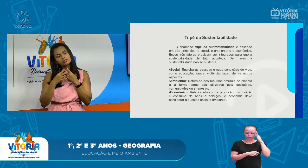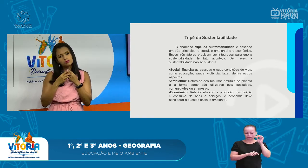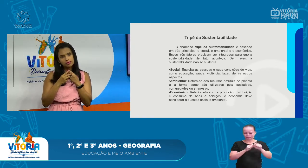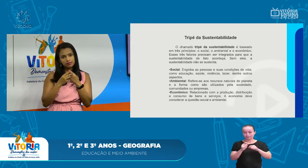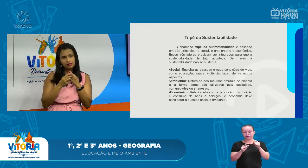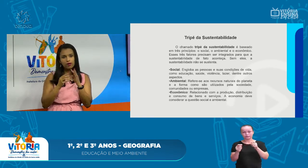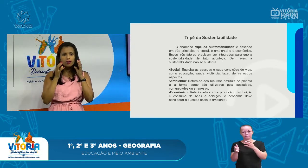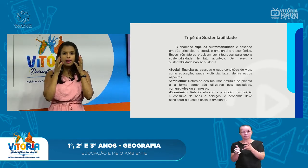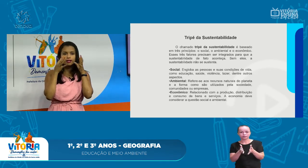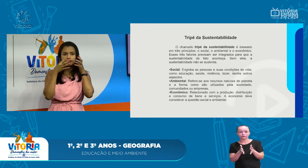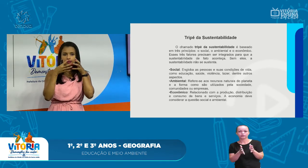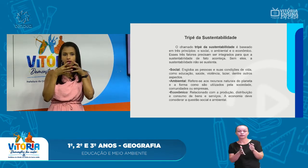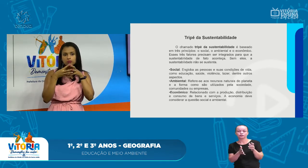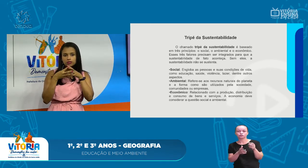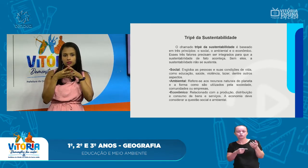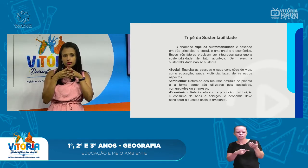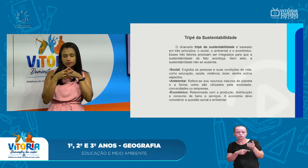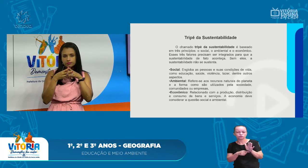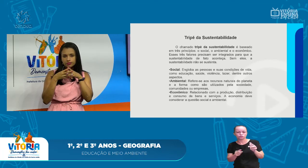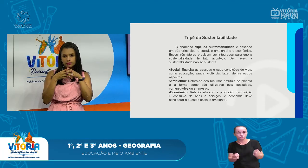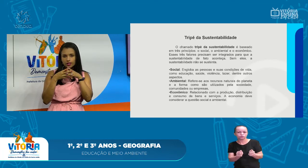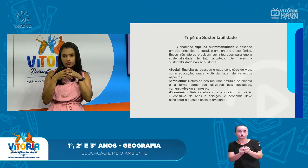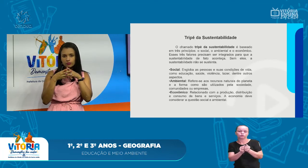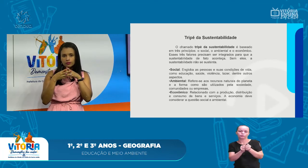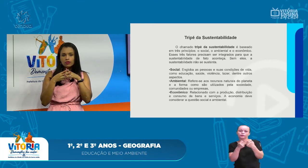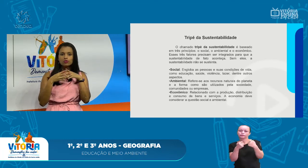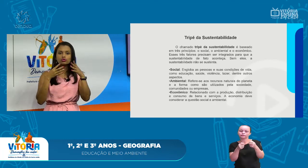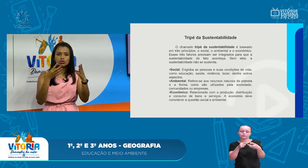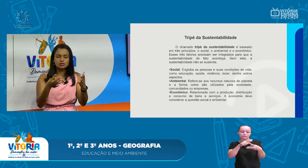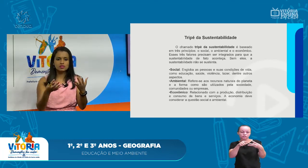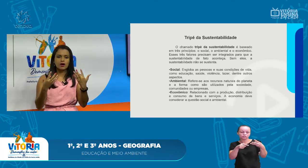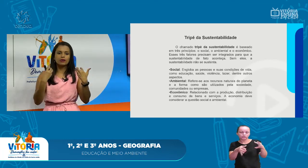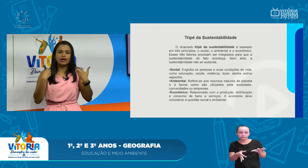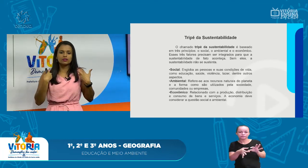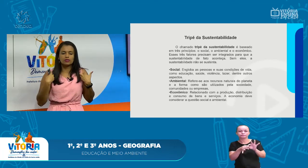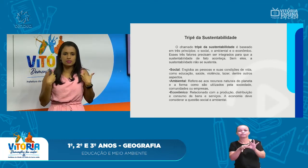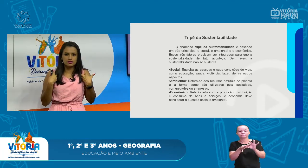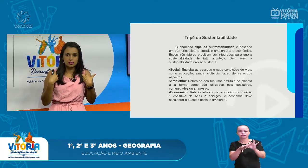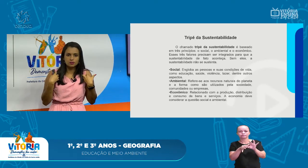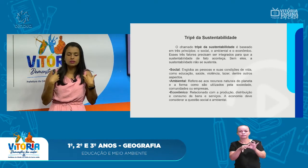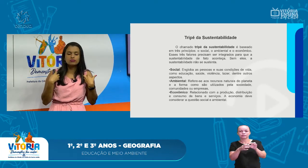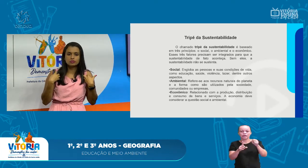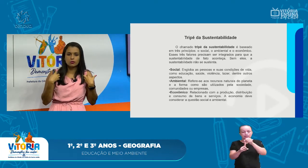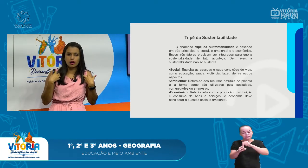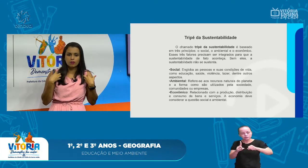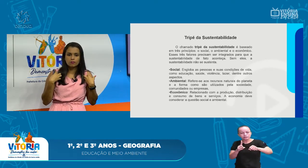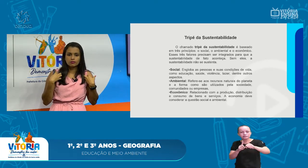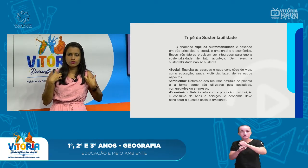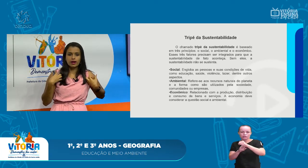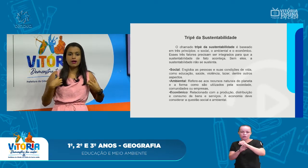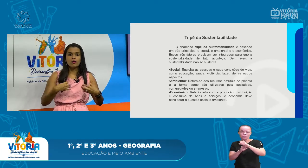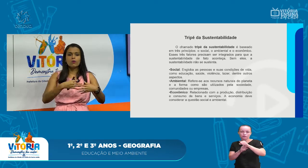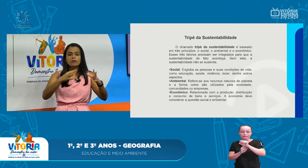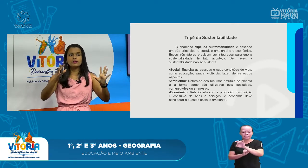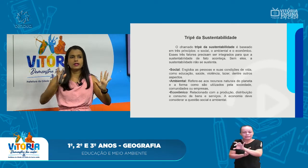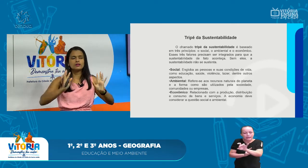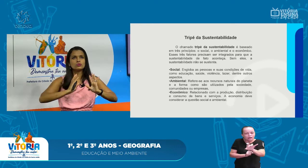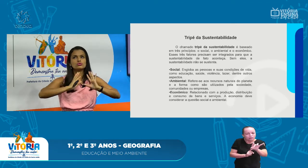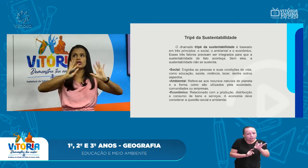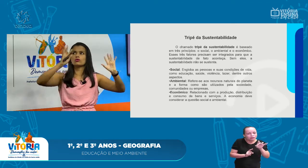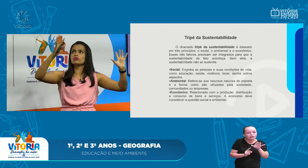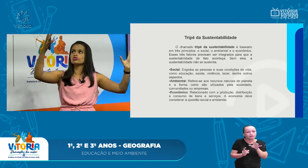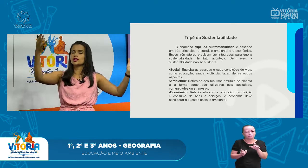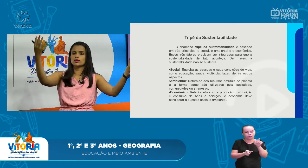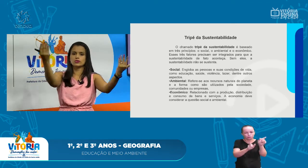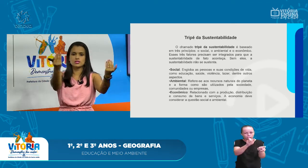a educação ambiental, ela tem que estar unida, certo? O social, que é a nossa ação individual, tá? O ambiente,